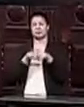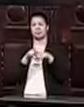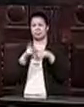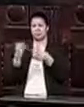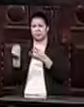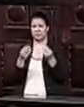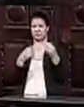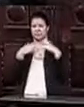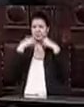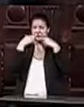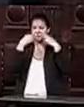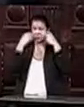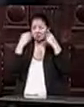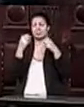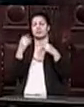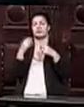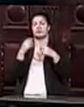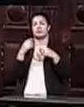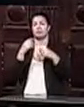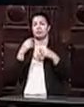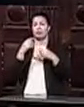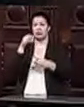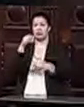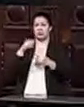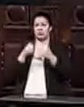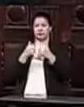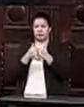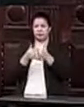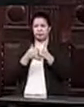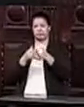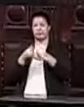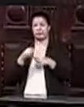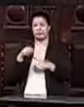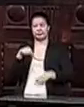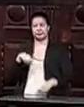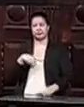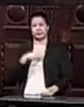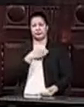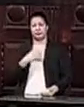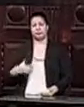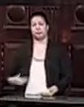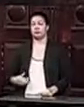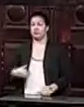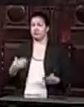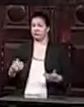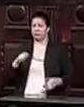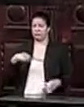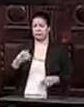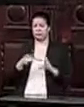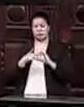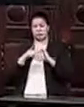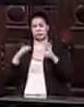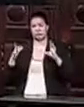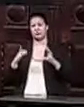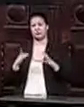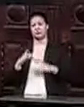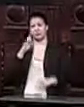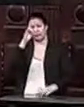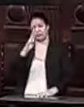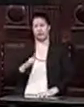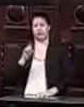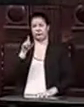de usar o transporte público aos sábados. Ora, o transporte público tem a ver com a liberdade de ir e vir, que é um dos